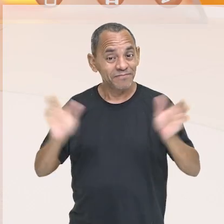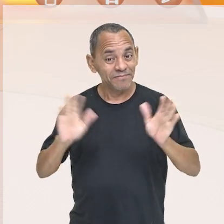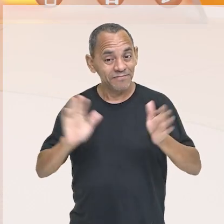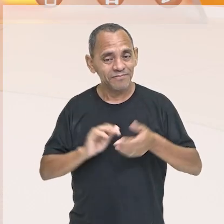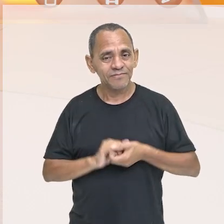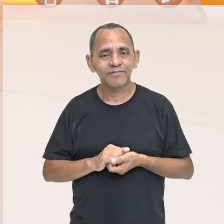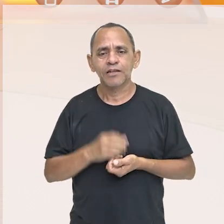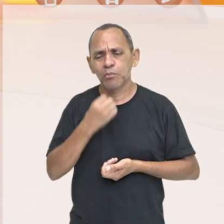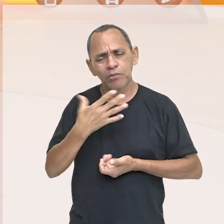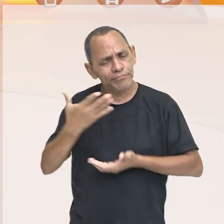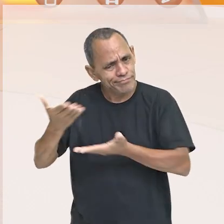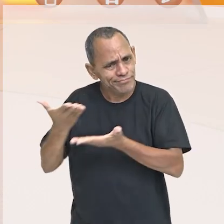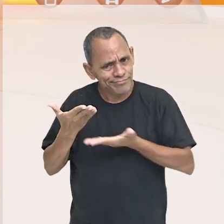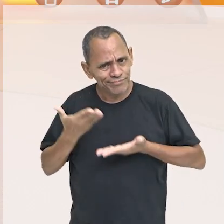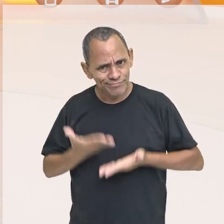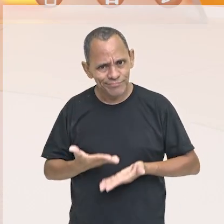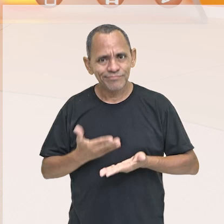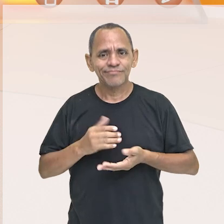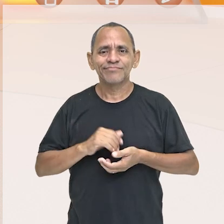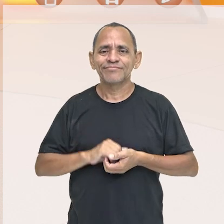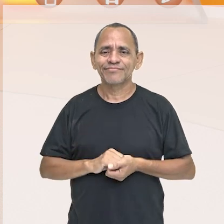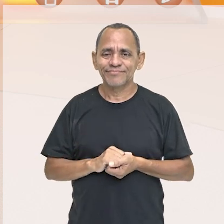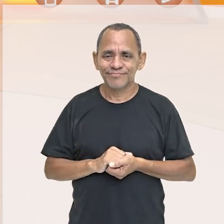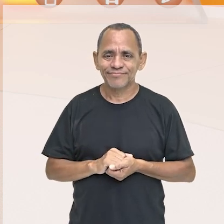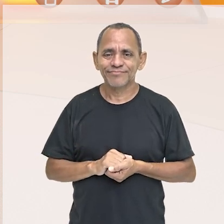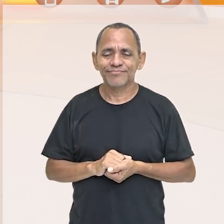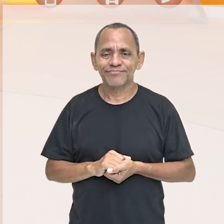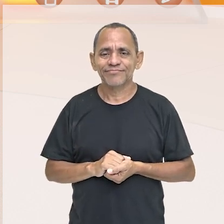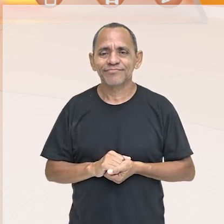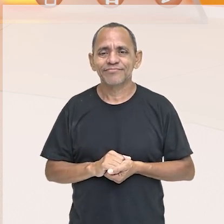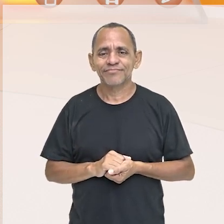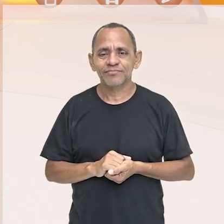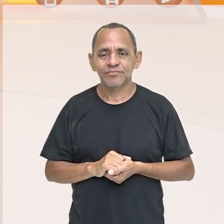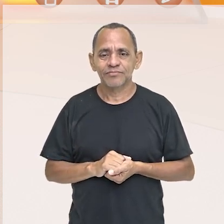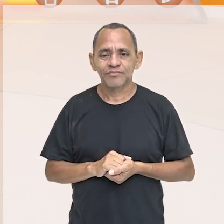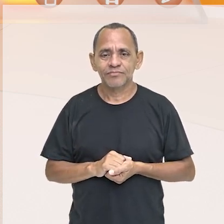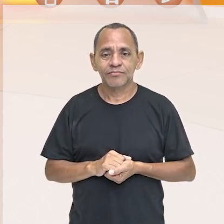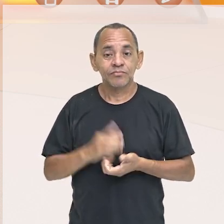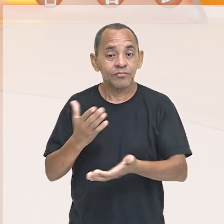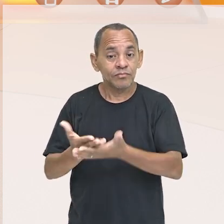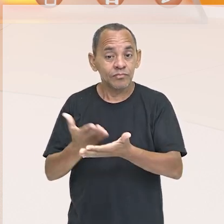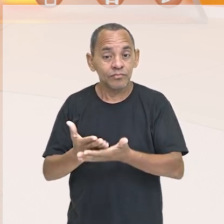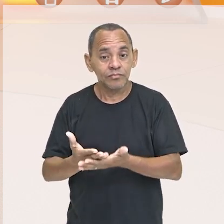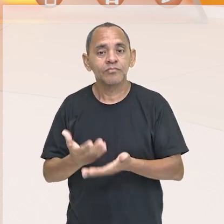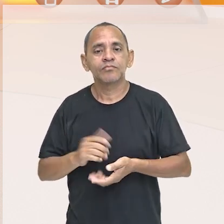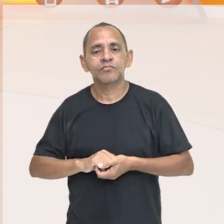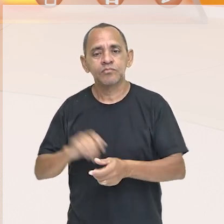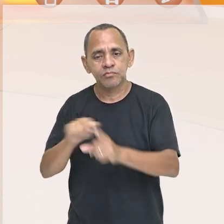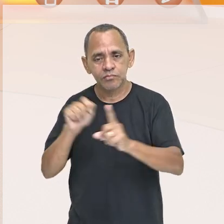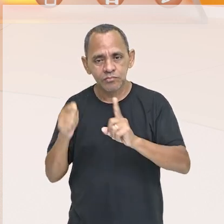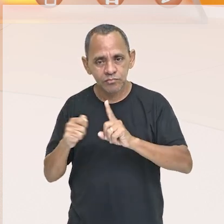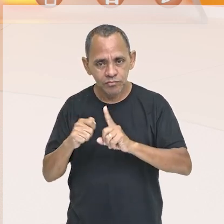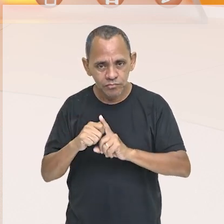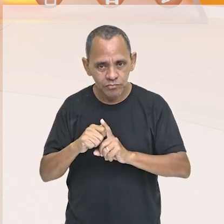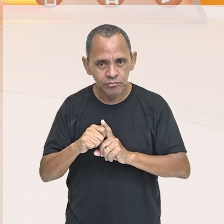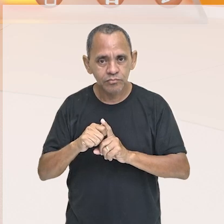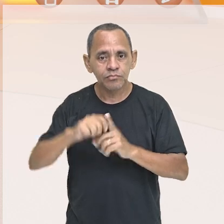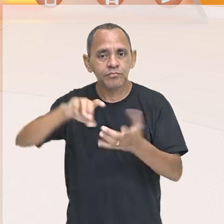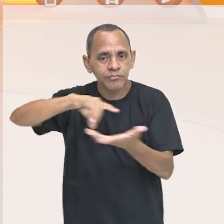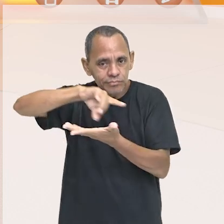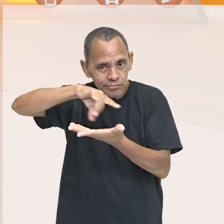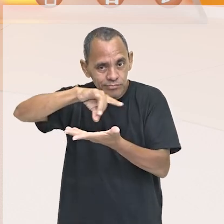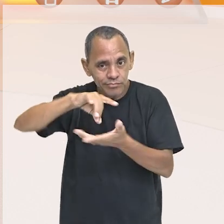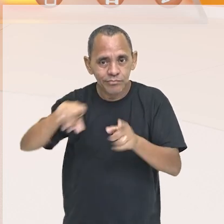Olá, sejam todos e todas muito bem-vindos e bem-vindas à nossa aula de Sociologia aqui no Centro de Mídias